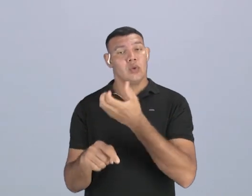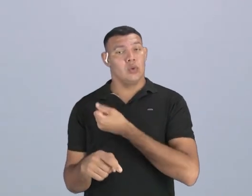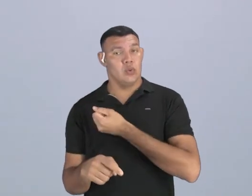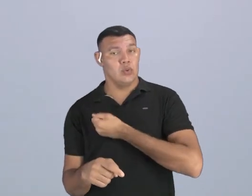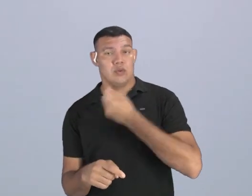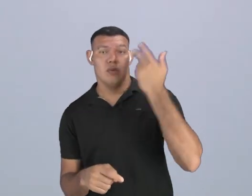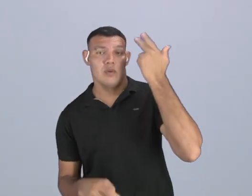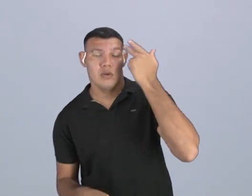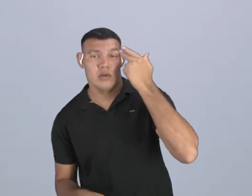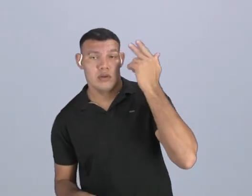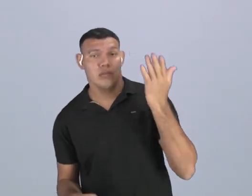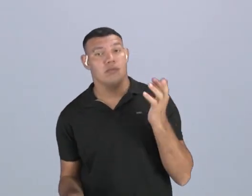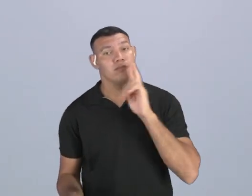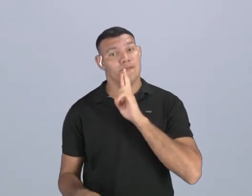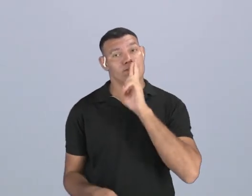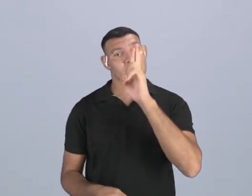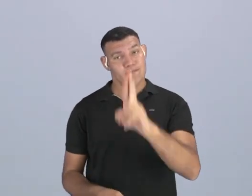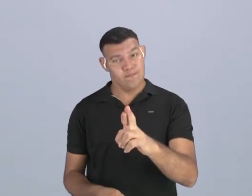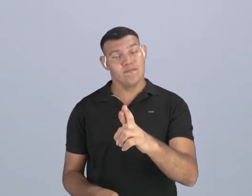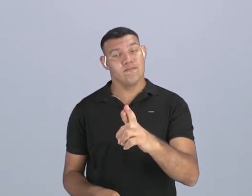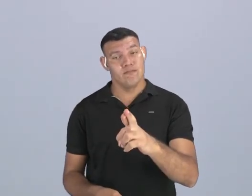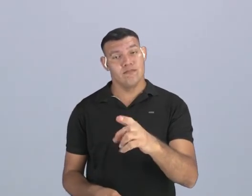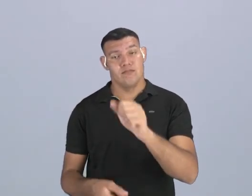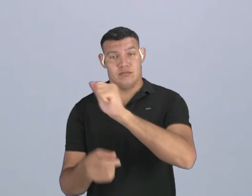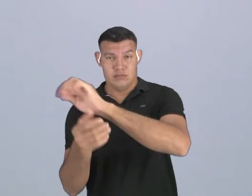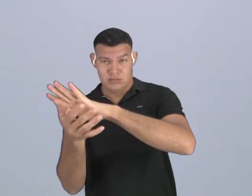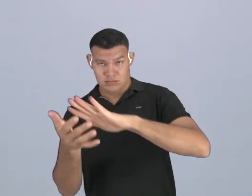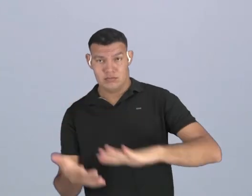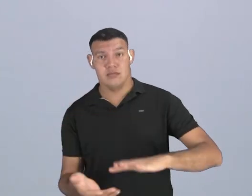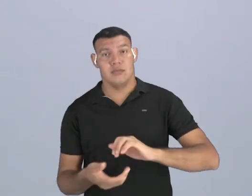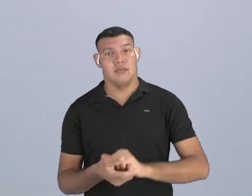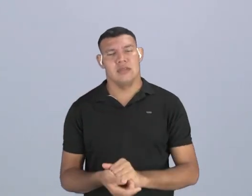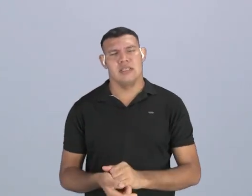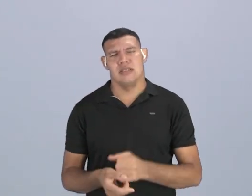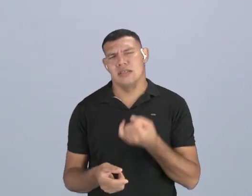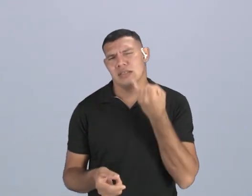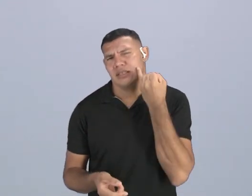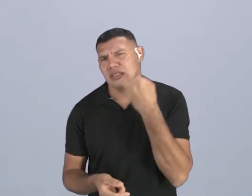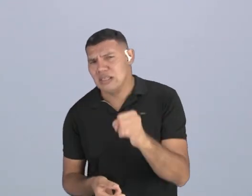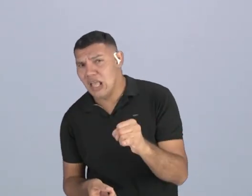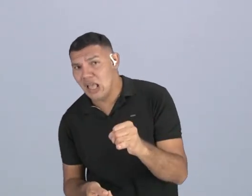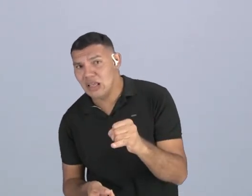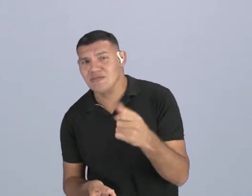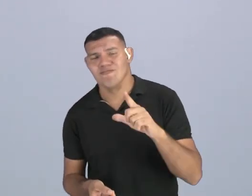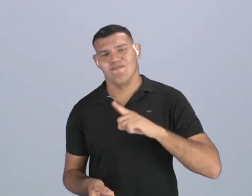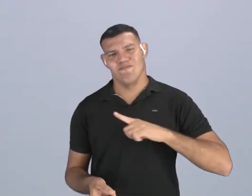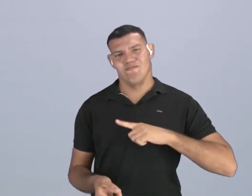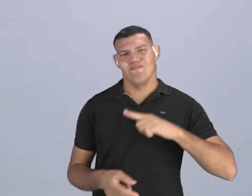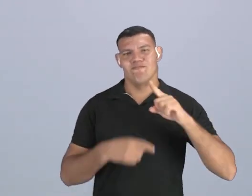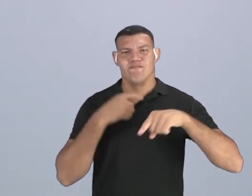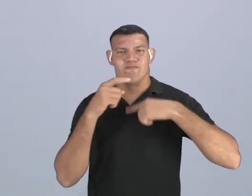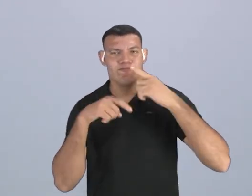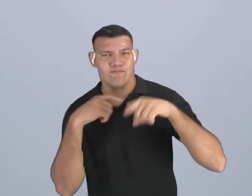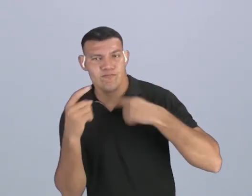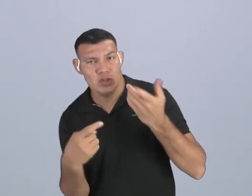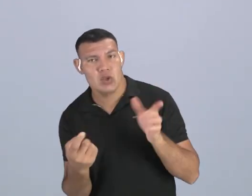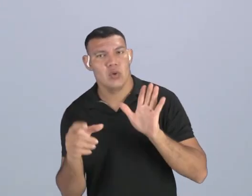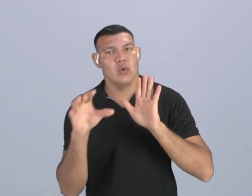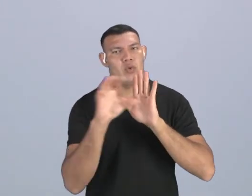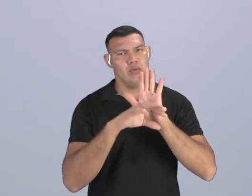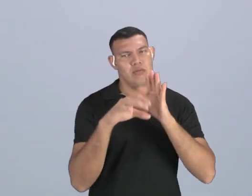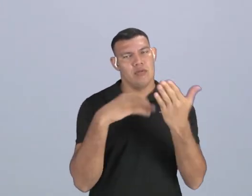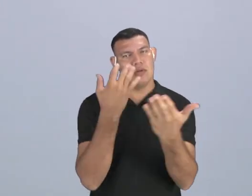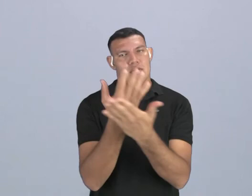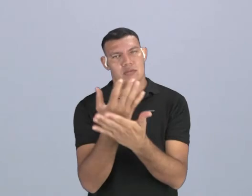através da resolução de alguns exercícios. Então, se você ainda ficou com alguma dúvida nessa aula, nesse conteúdo, e